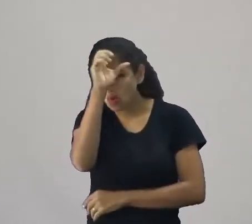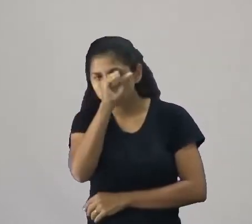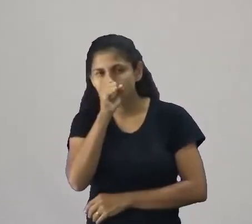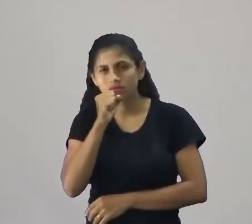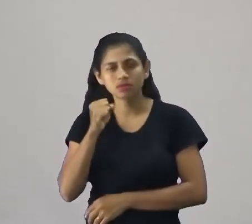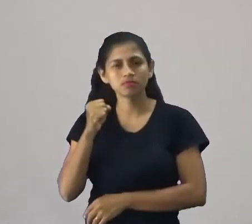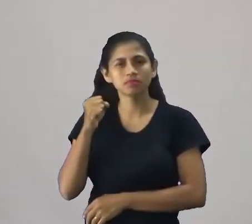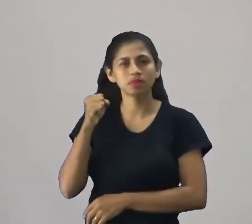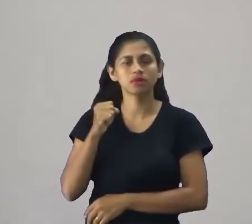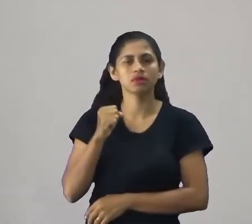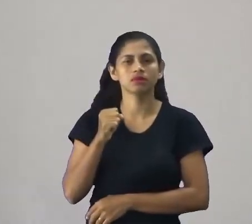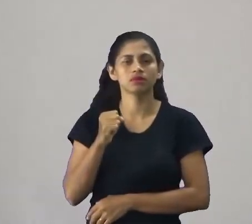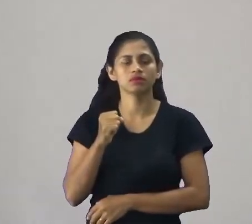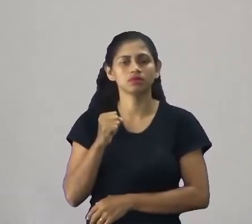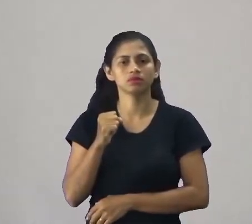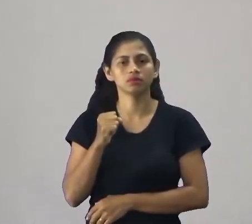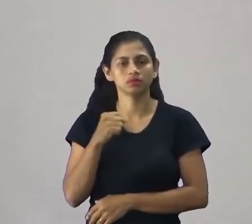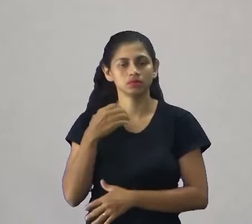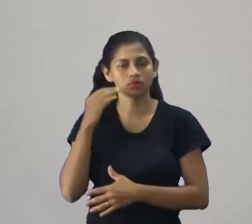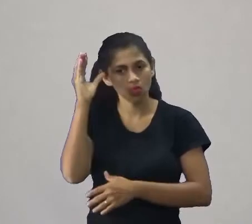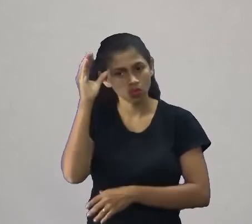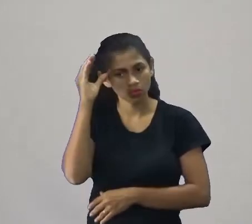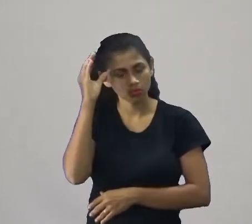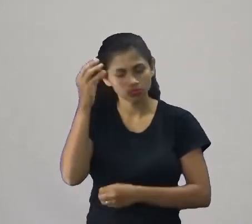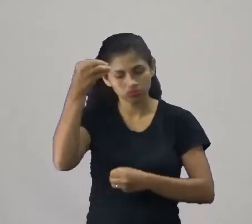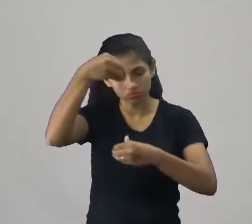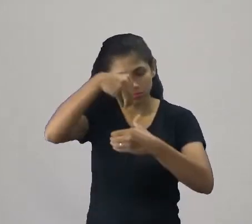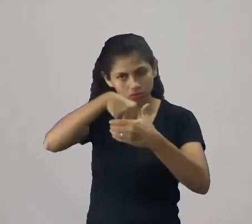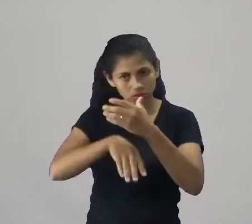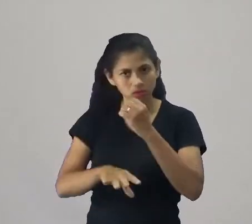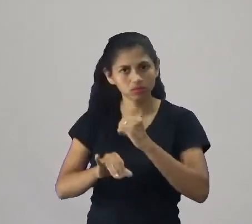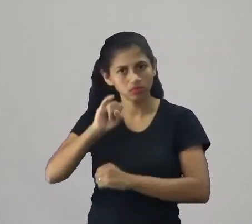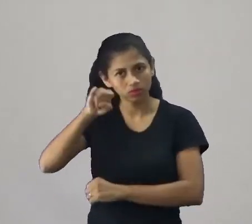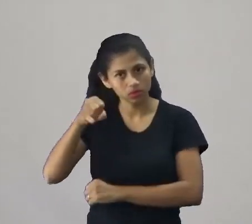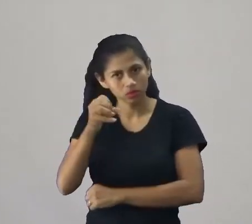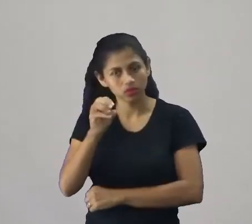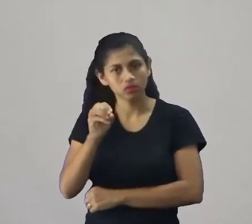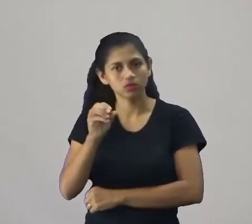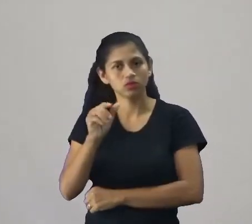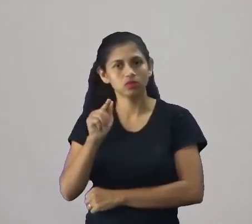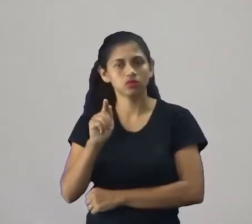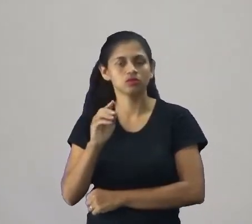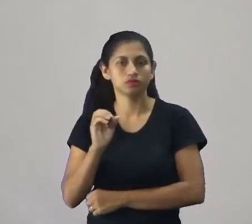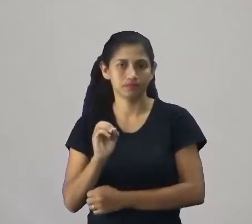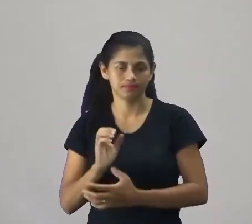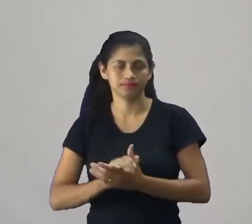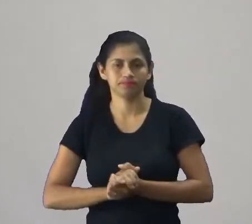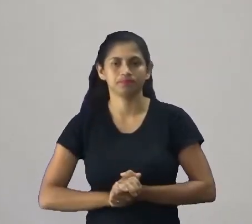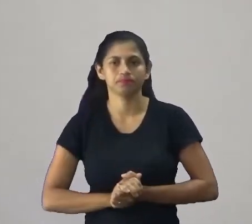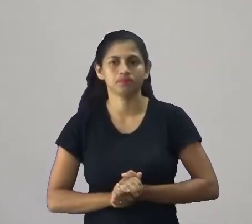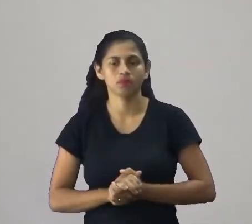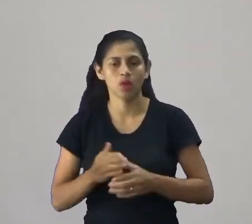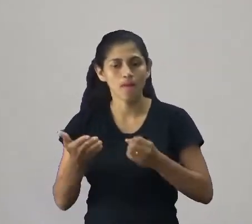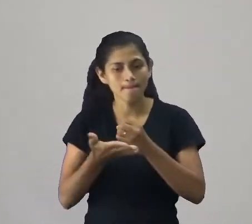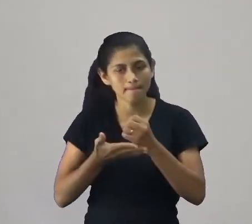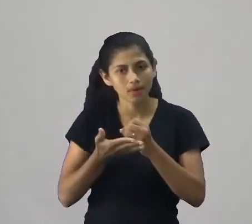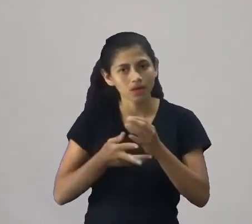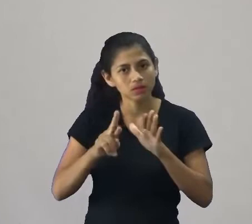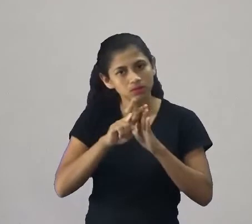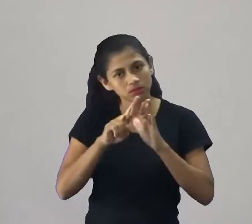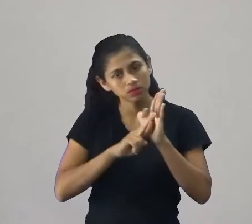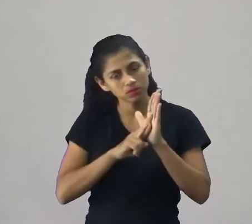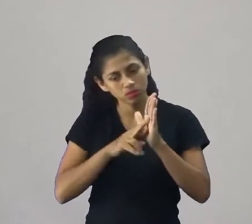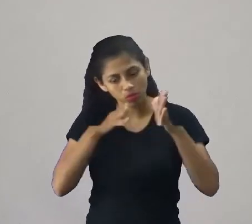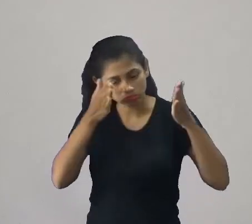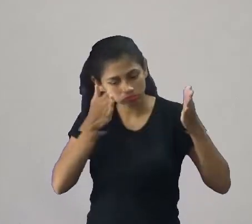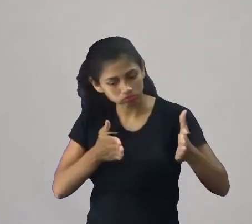Então, todos esses instrumentos estão imbricados dentro do contexto de jogos, porque por base nas regras, eu começo a delimitar